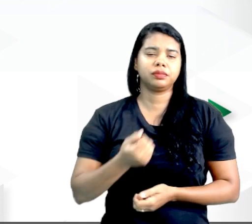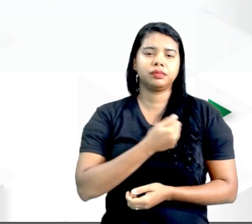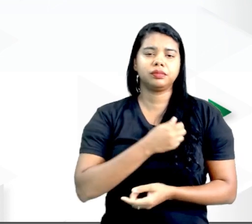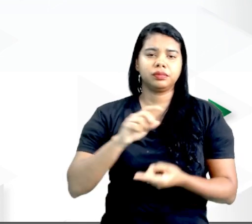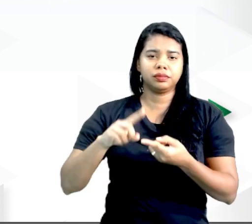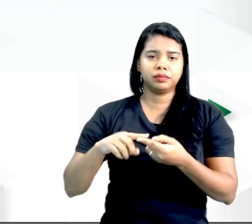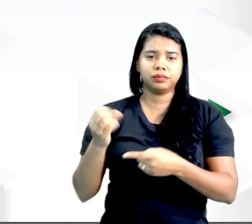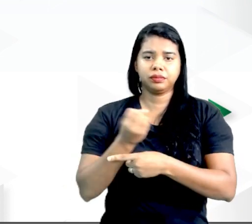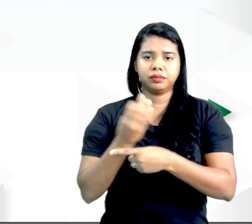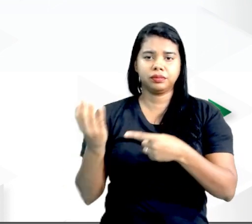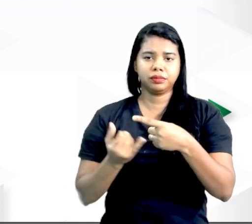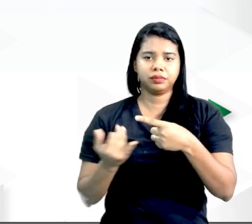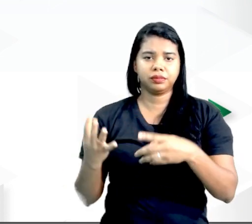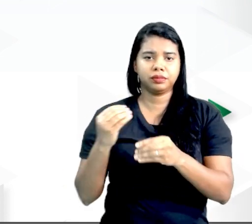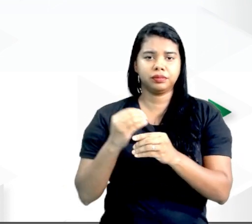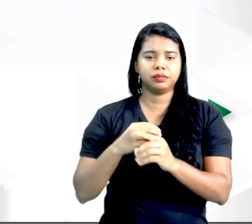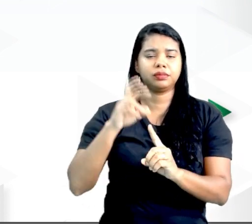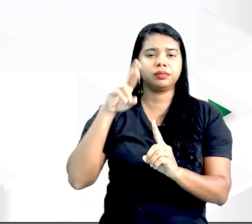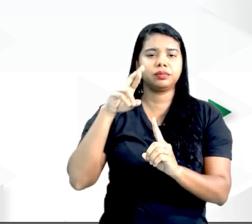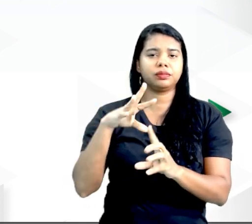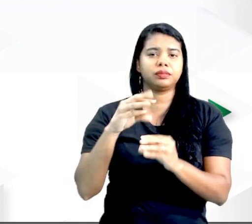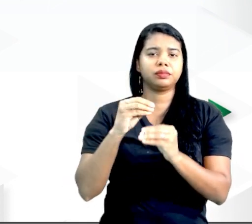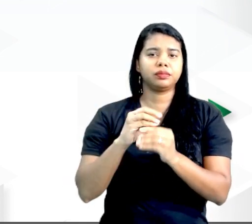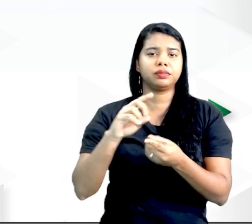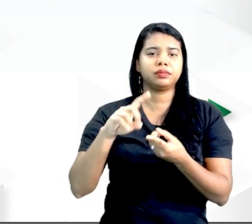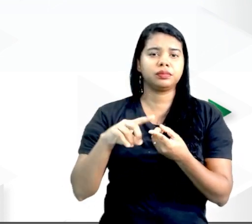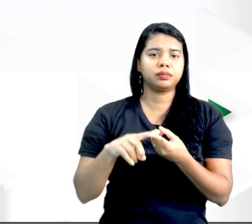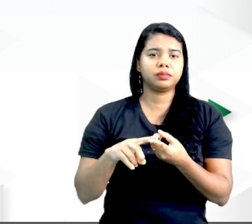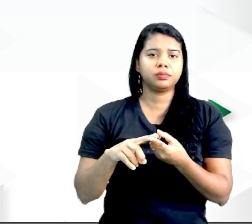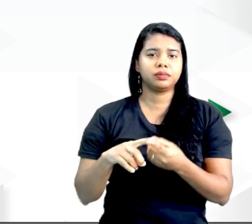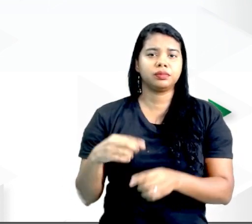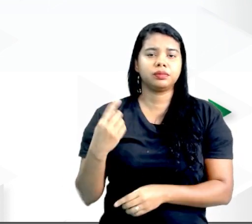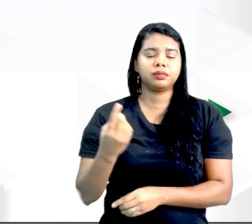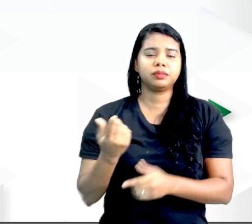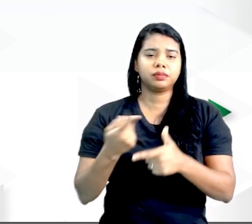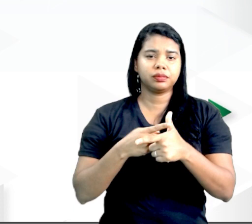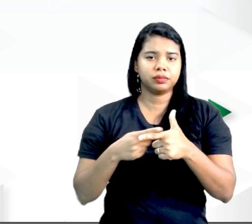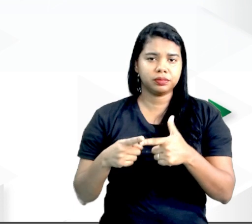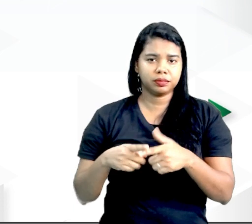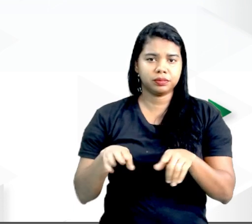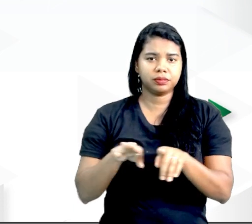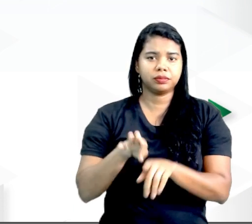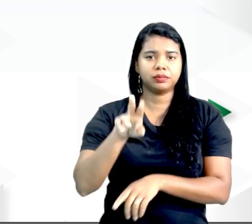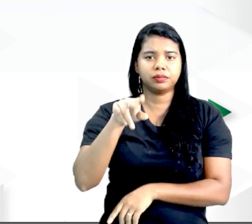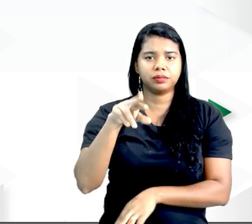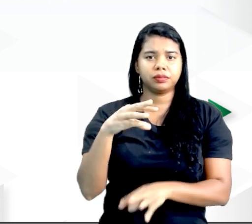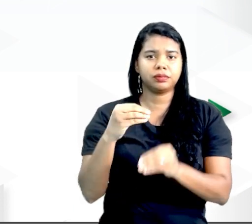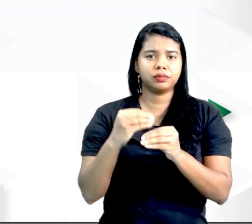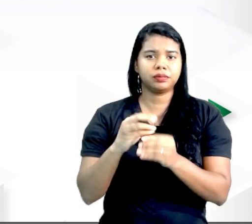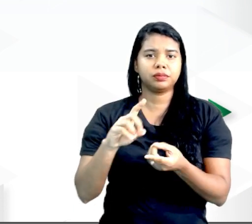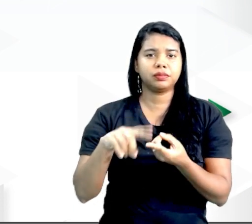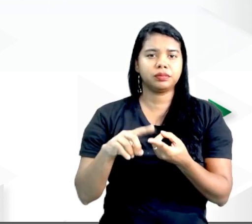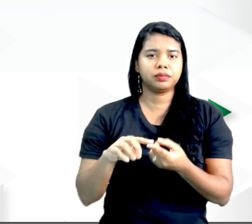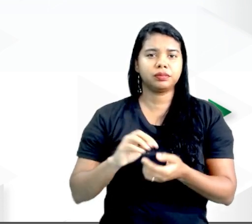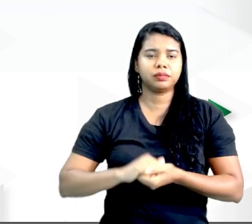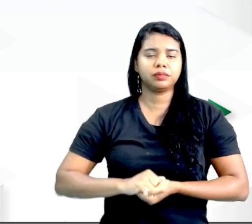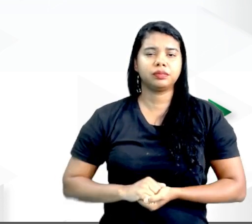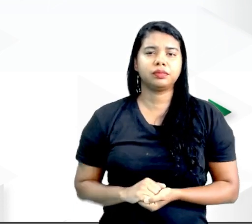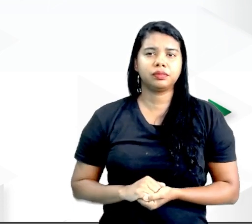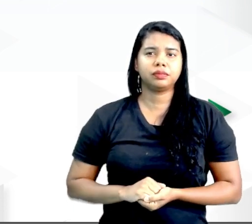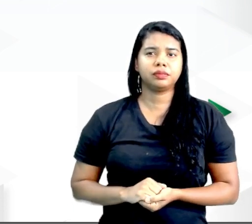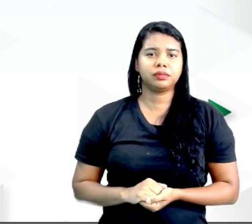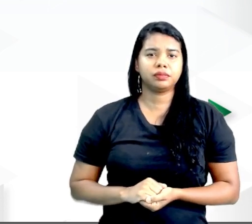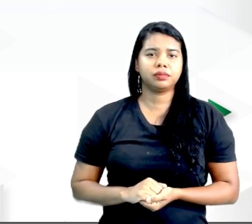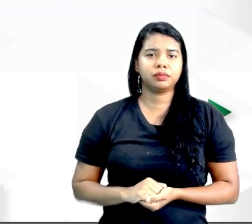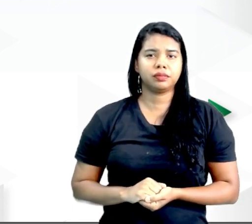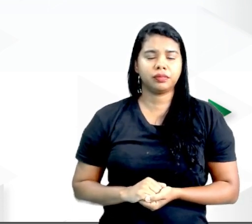de fração, além de a gente representar a parte da unidade dividida igualmente, é uma fração, também pode representar uma razão